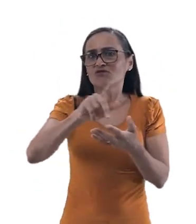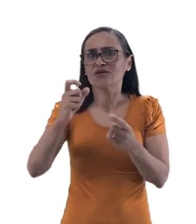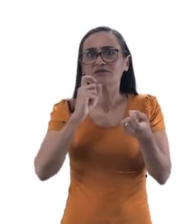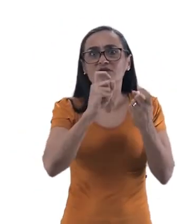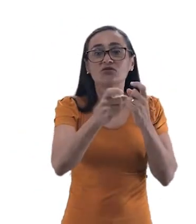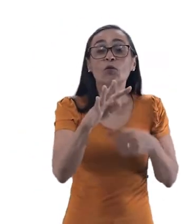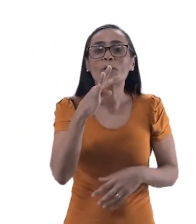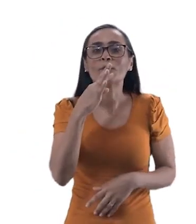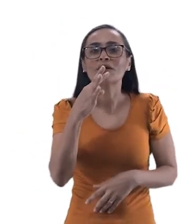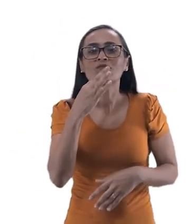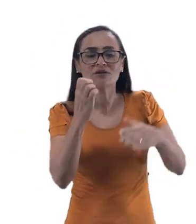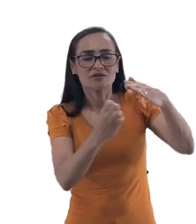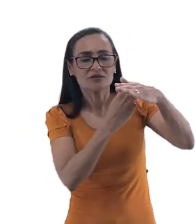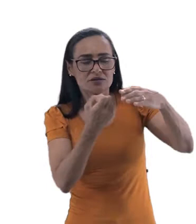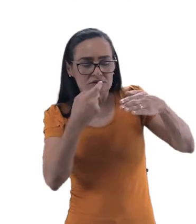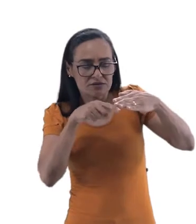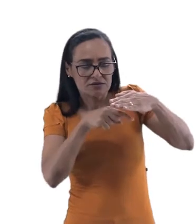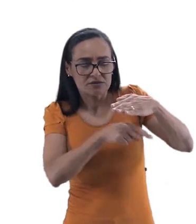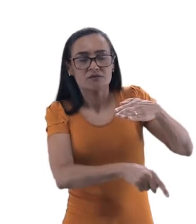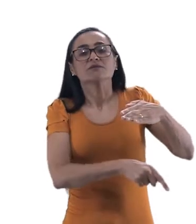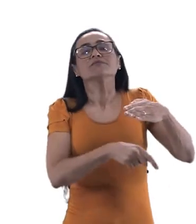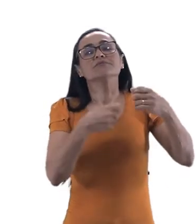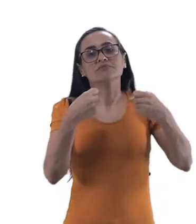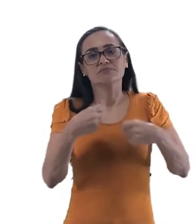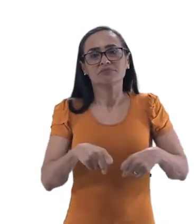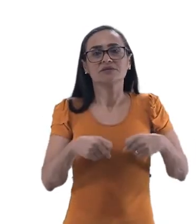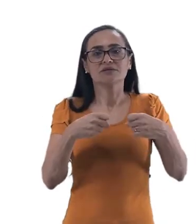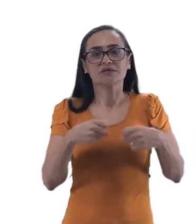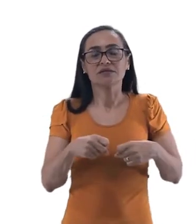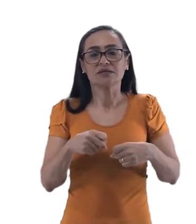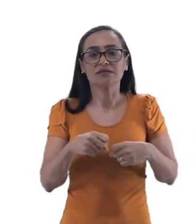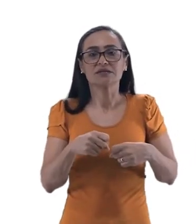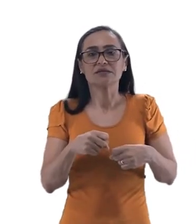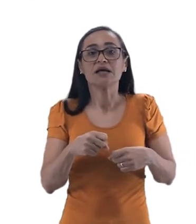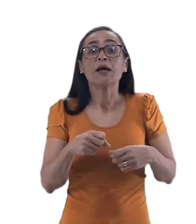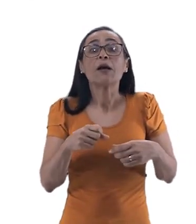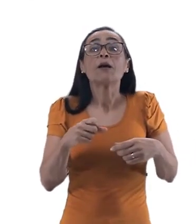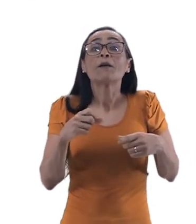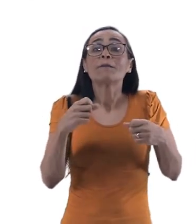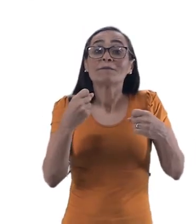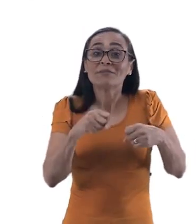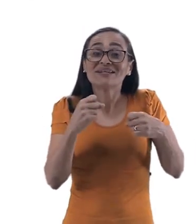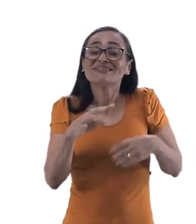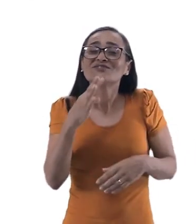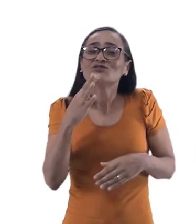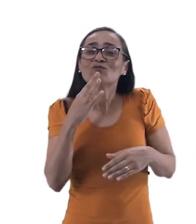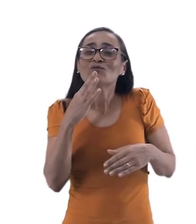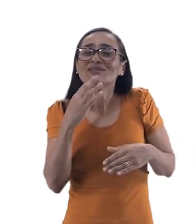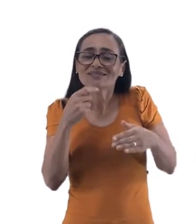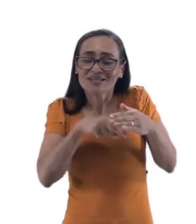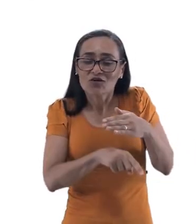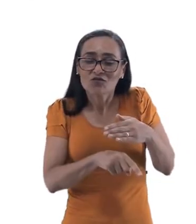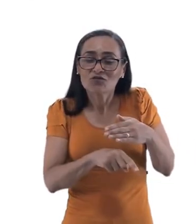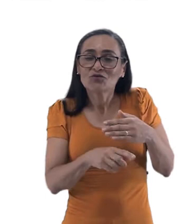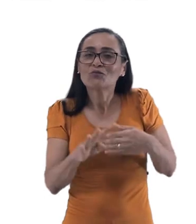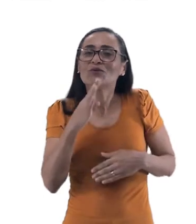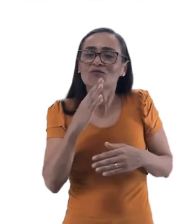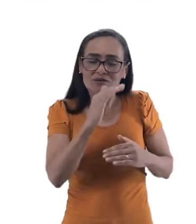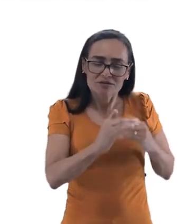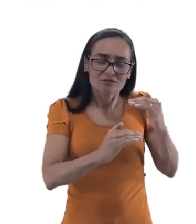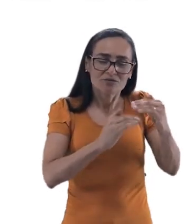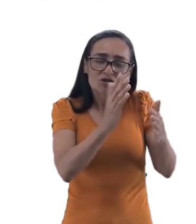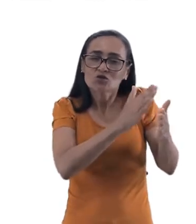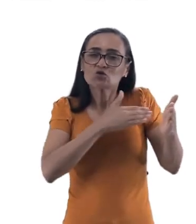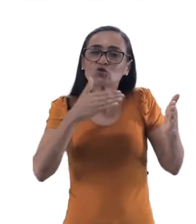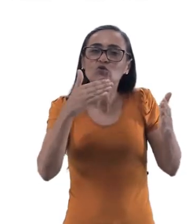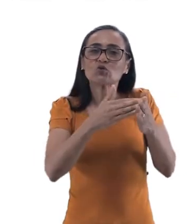hierárquicos da empresa para conhecer a empresa a fundo. Senão eu não consigo compreender os